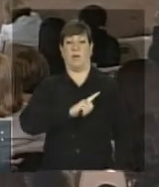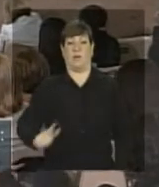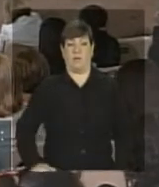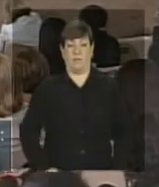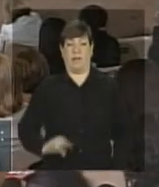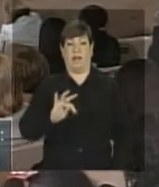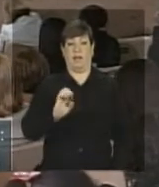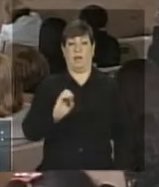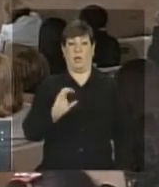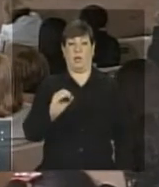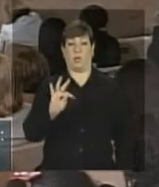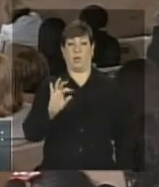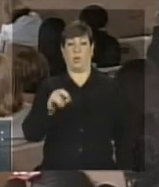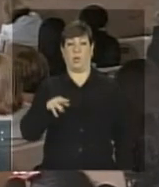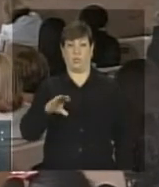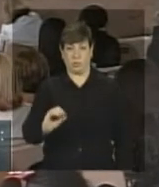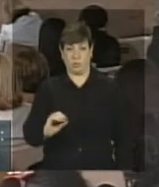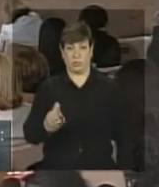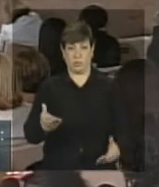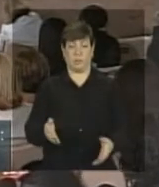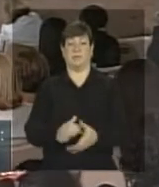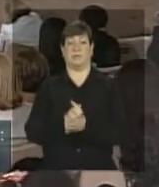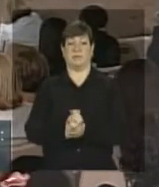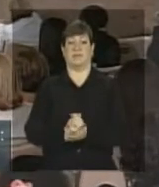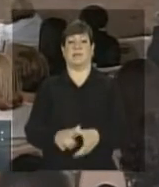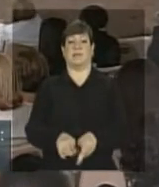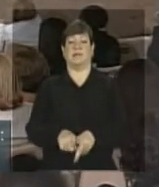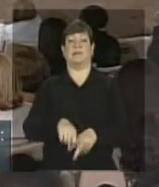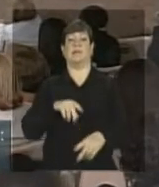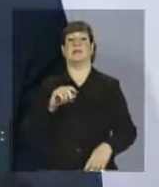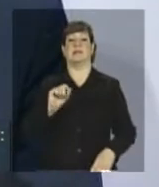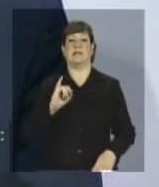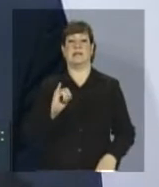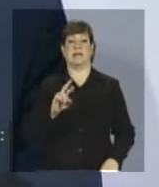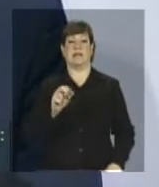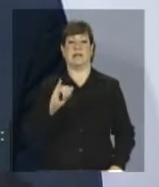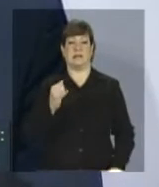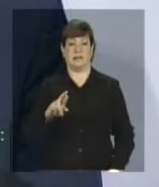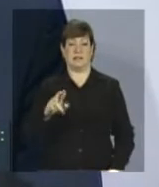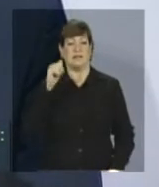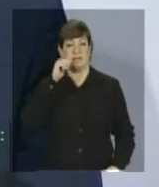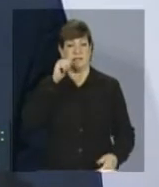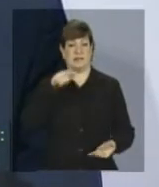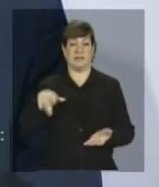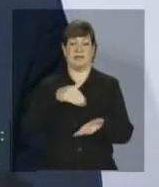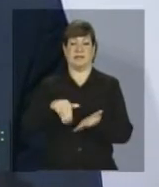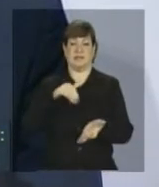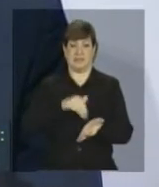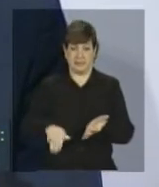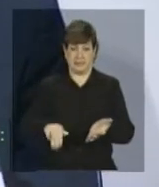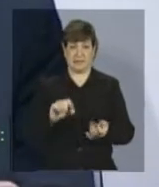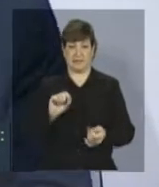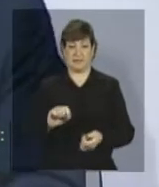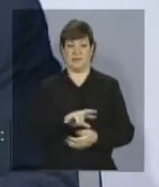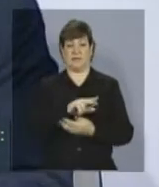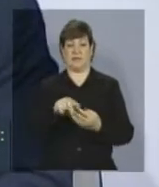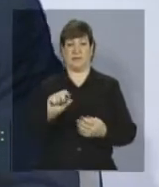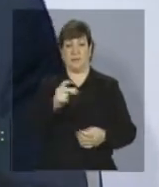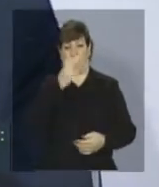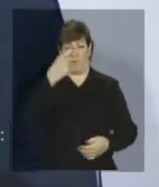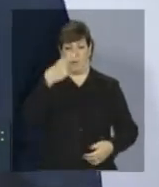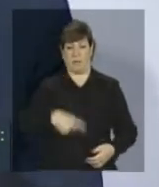Vilela Filho. Saudar a senhora Iraí Nóbrega, secretária da Mulher e Diversidade Humana do Estado da